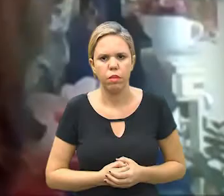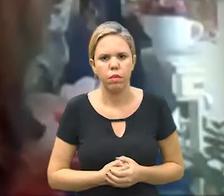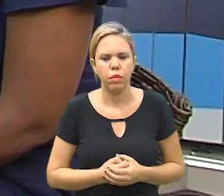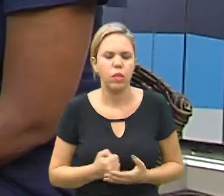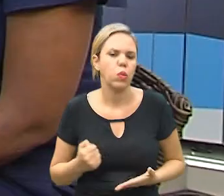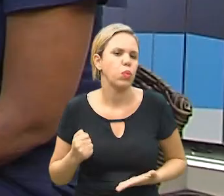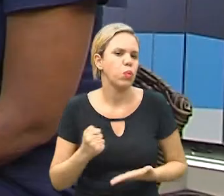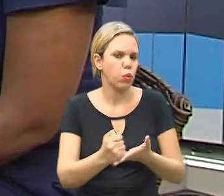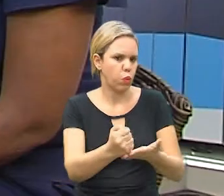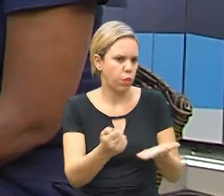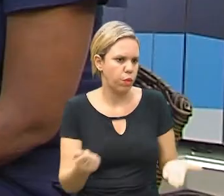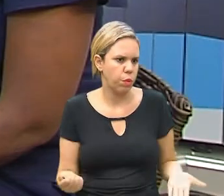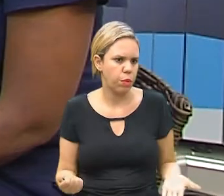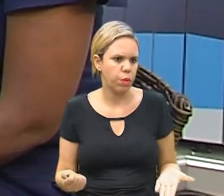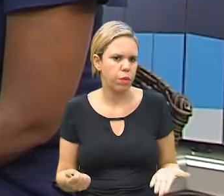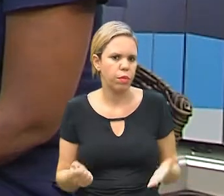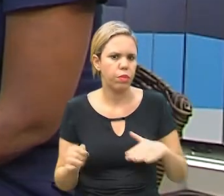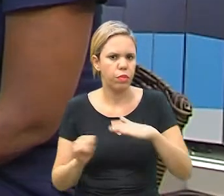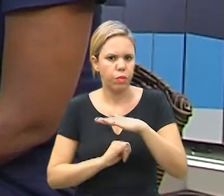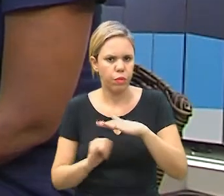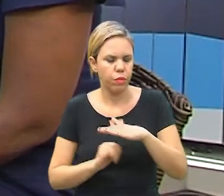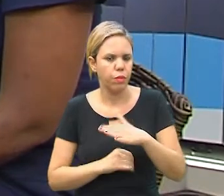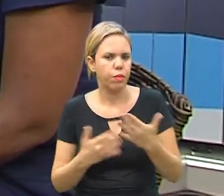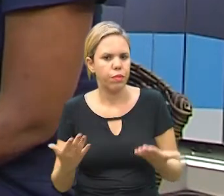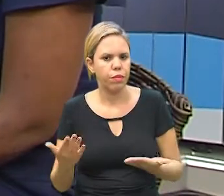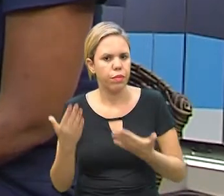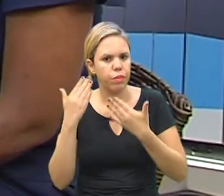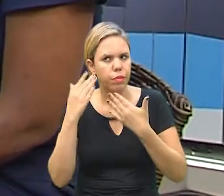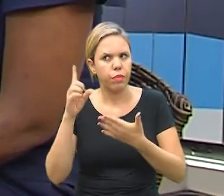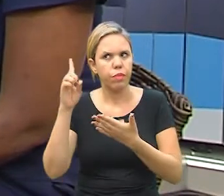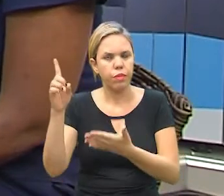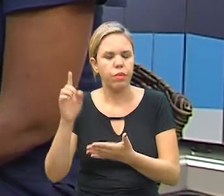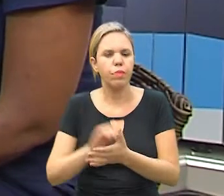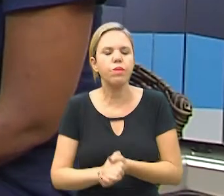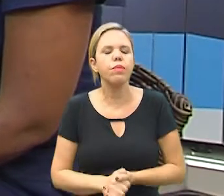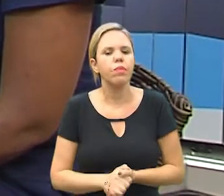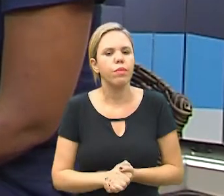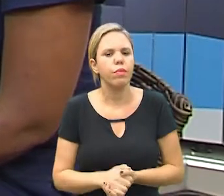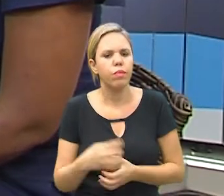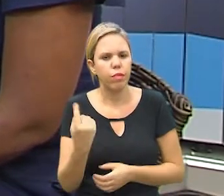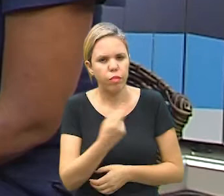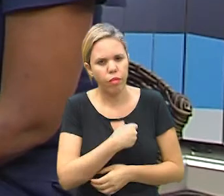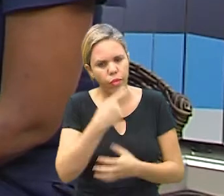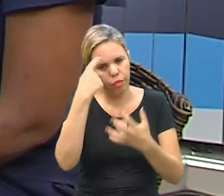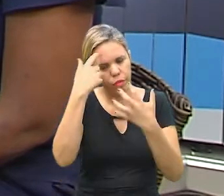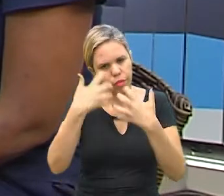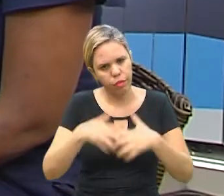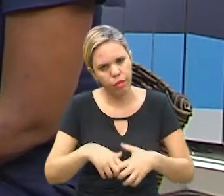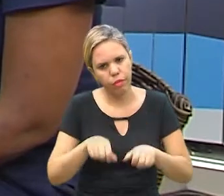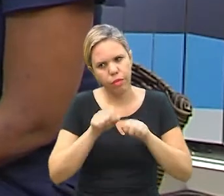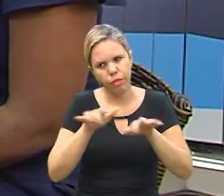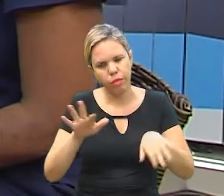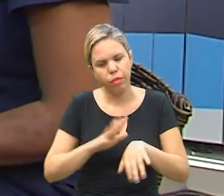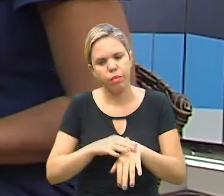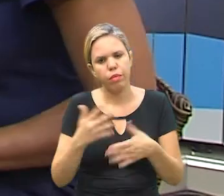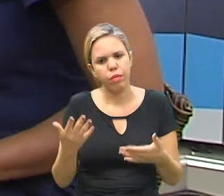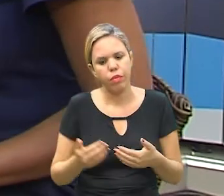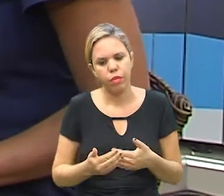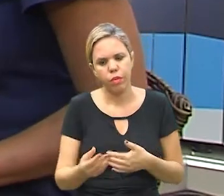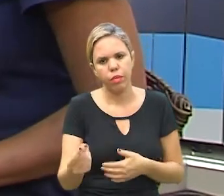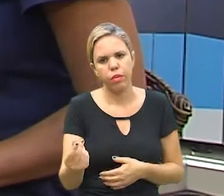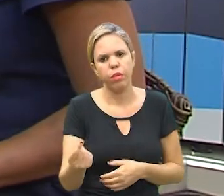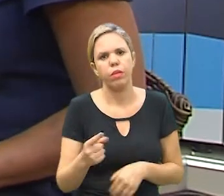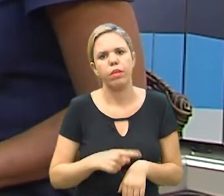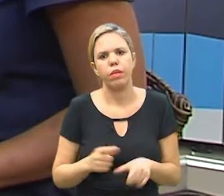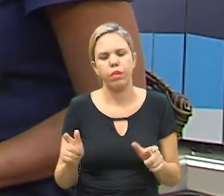de ajudar a instituição. E graças a Deus, nós pensamos que essa pandemia fosse durar